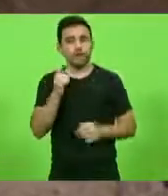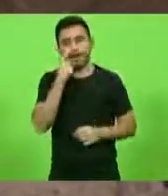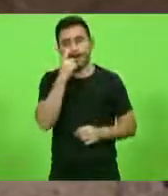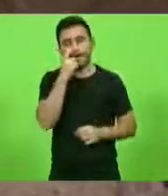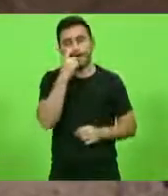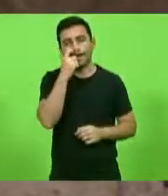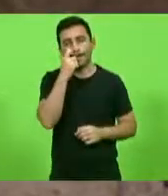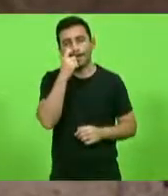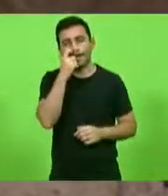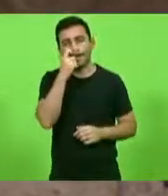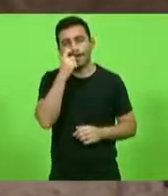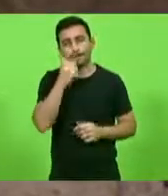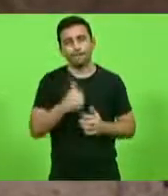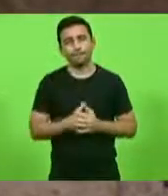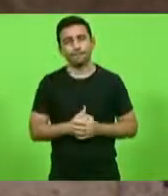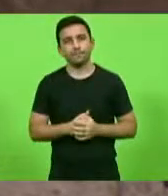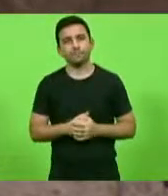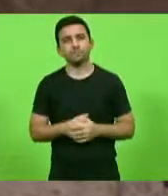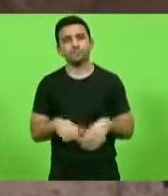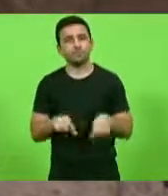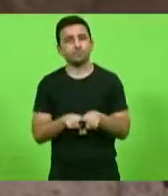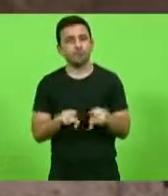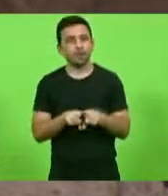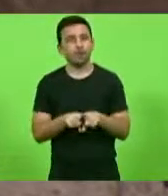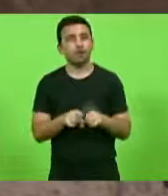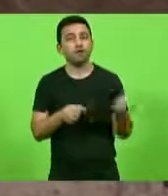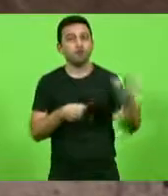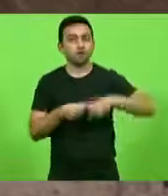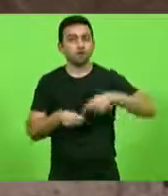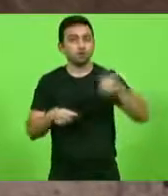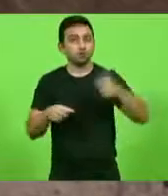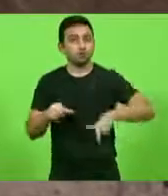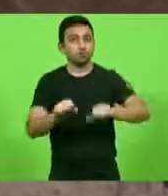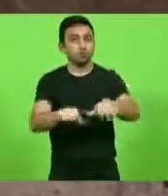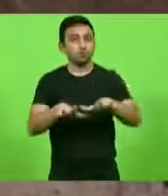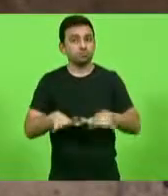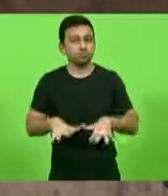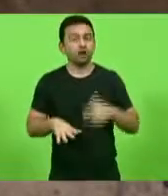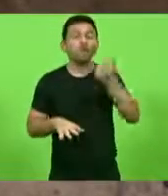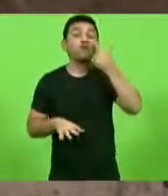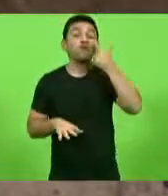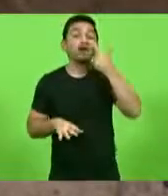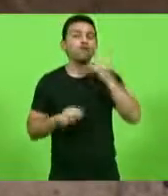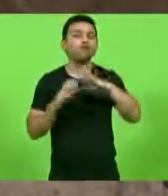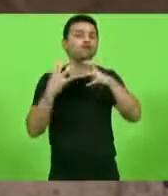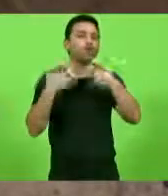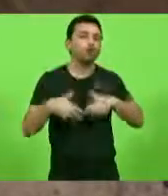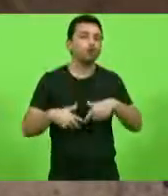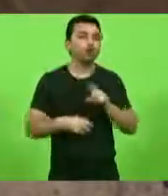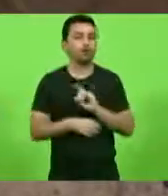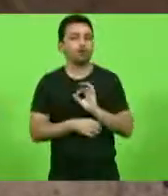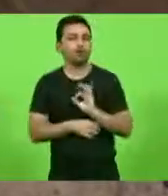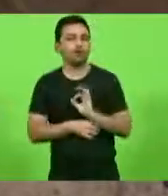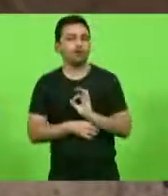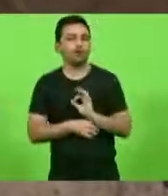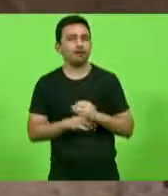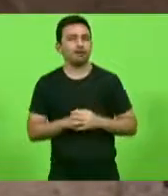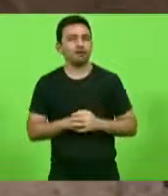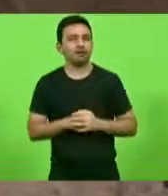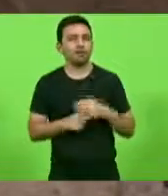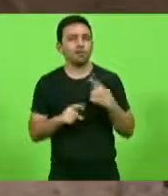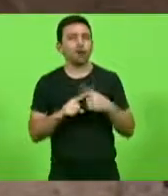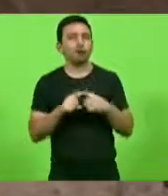e voltando a plenário, daí sim, nós vamos ver se vai funcionar. porque aí um dos quesitos